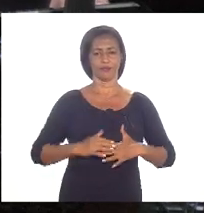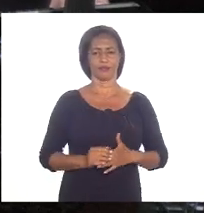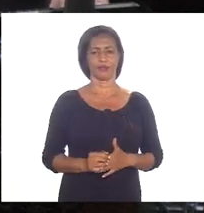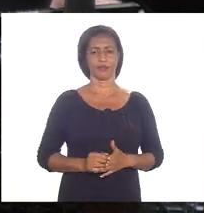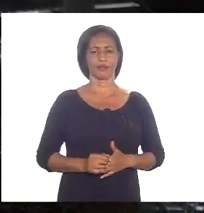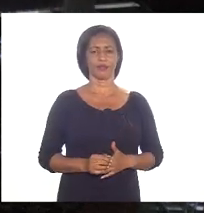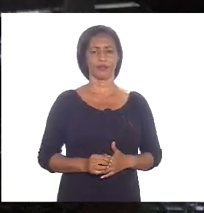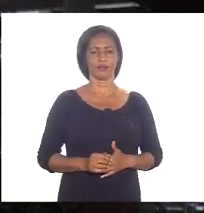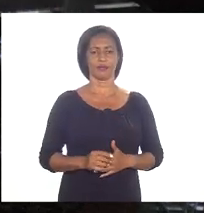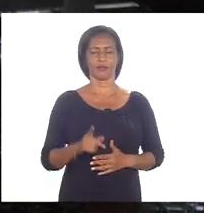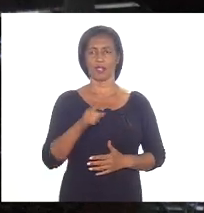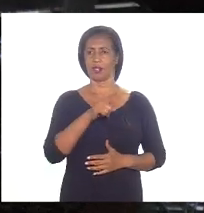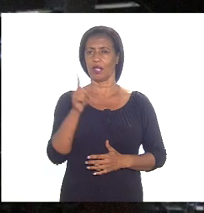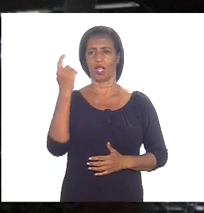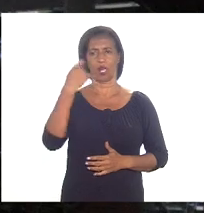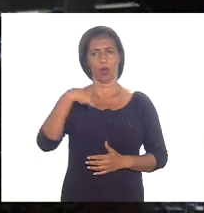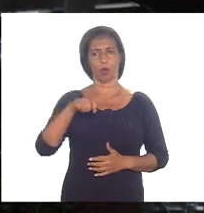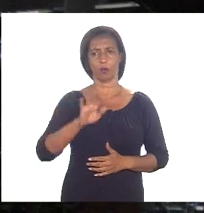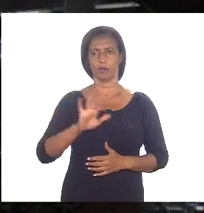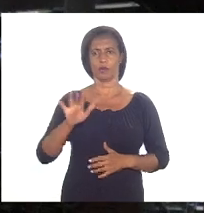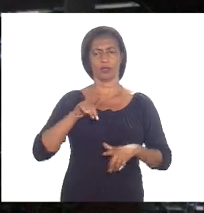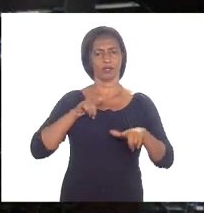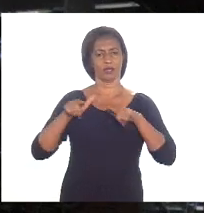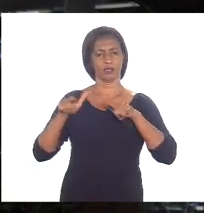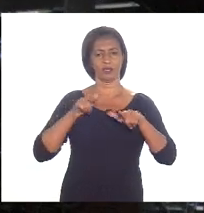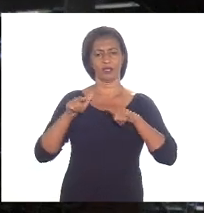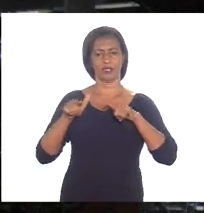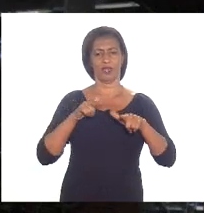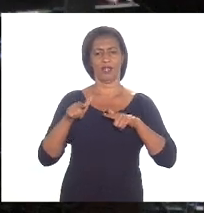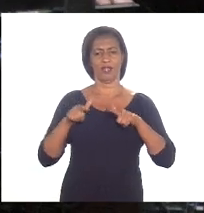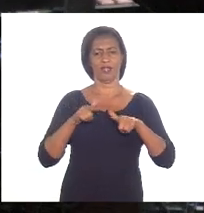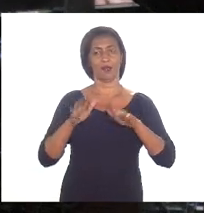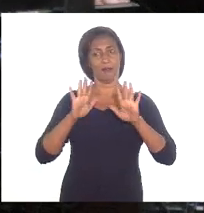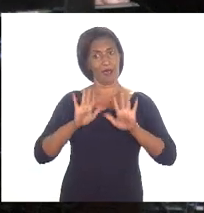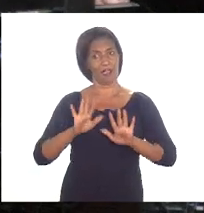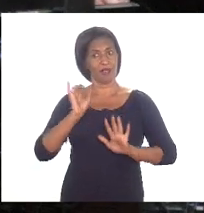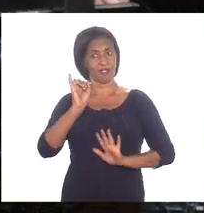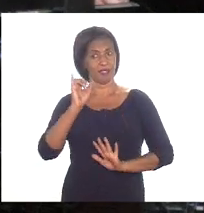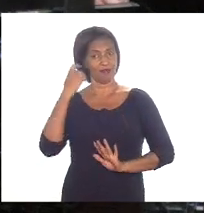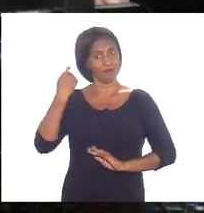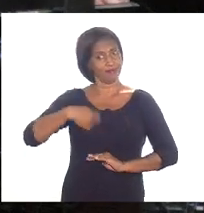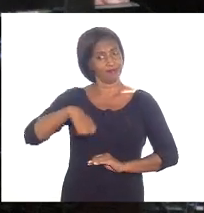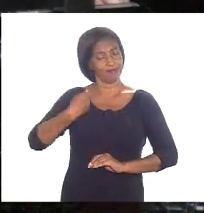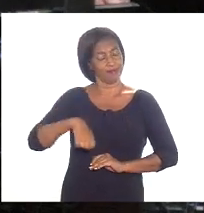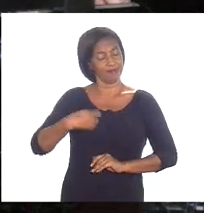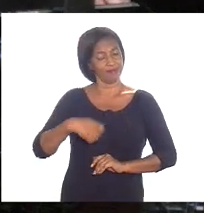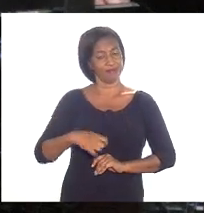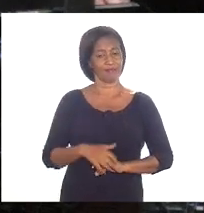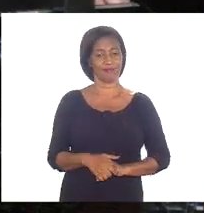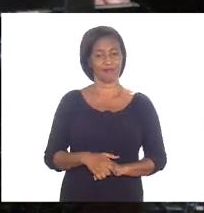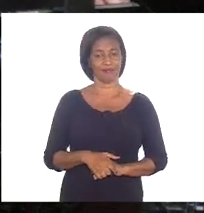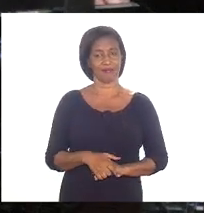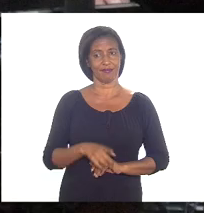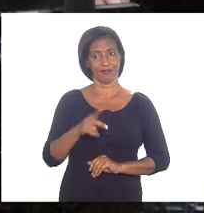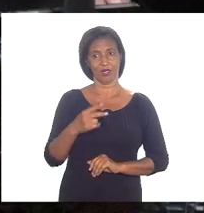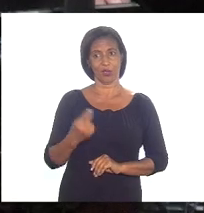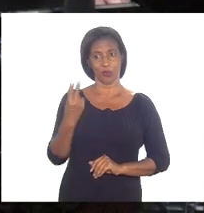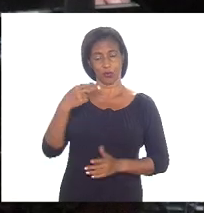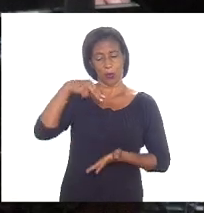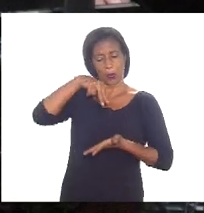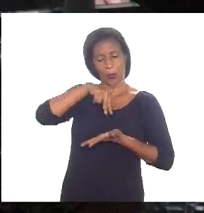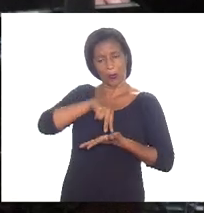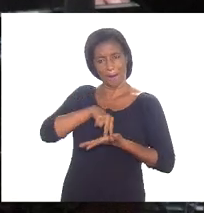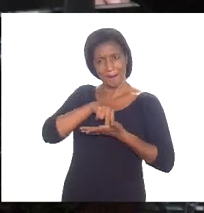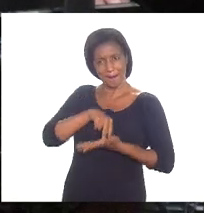para que vocês não precisem trabalhar. Mas, se for necessário, estarão aí de pé e à